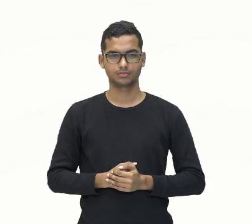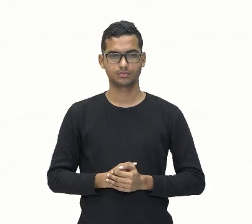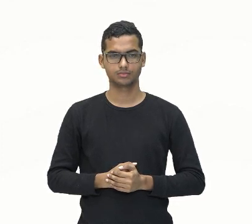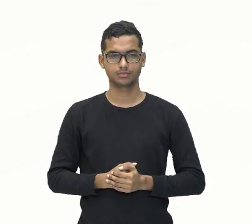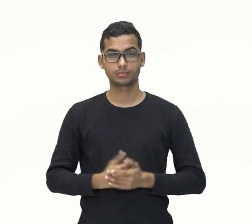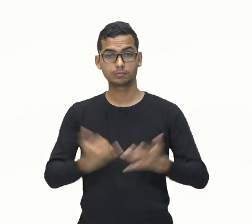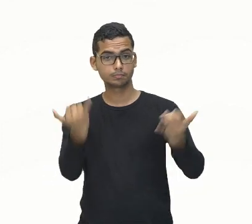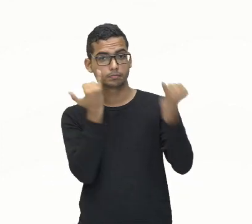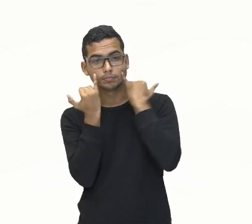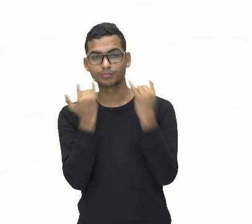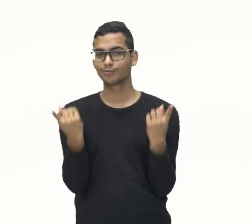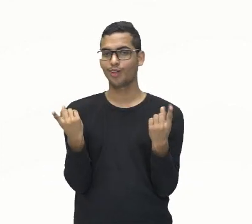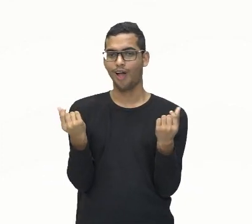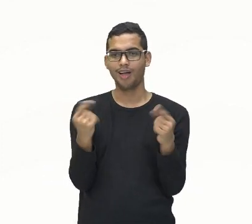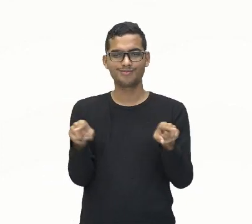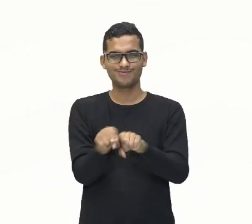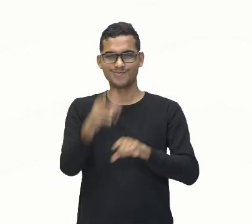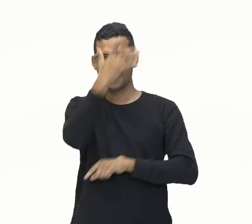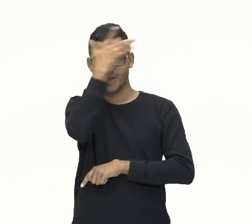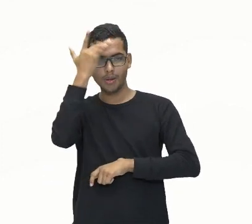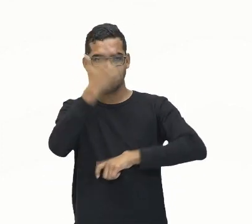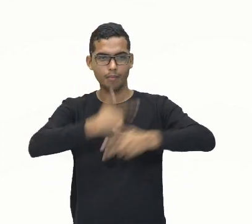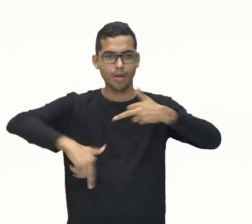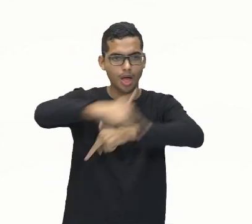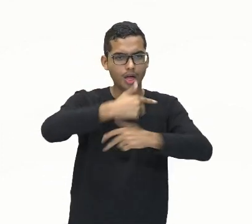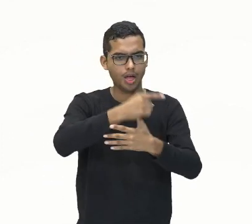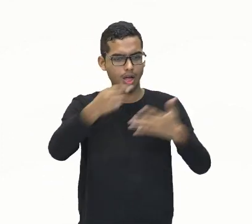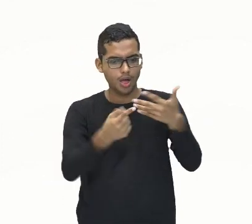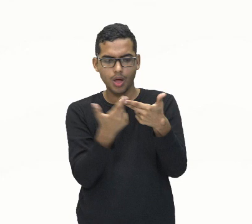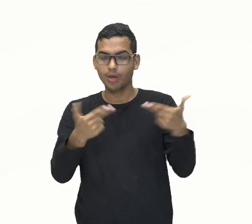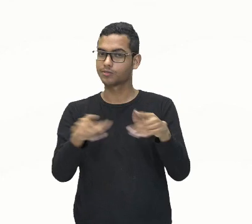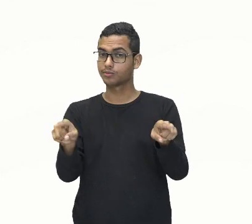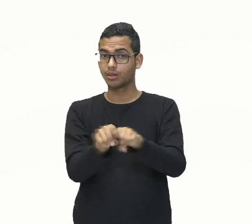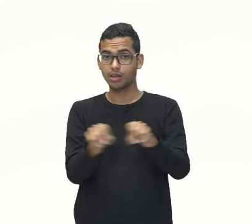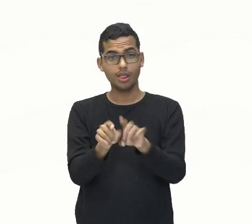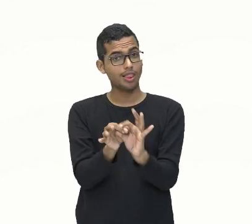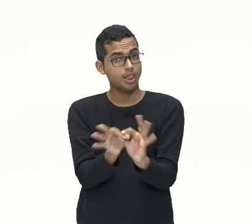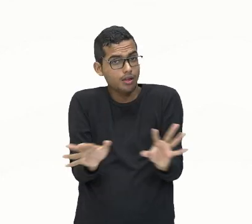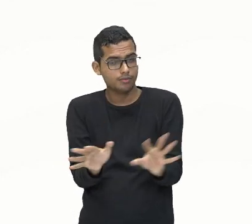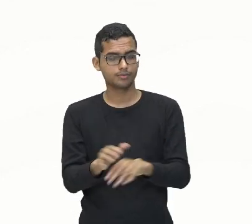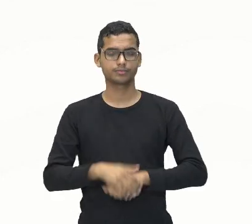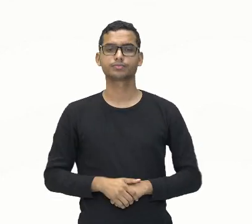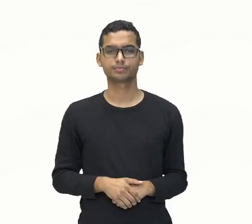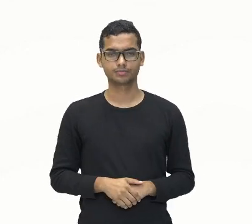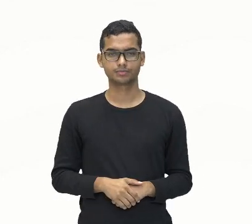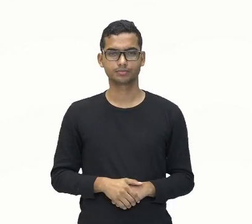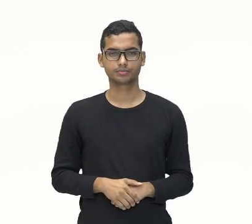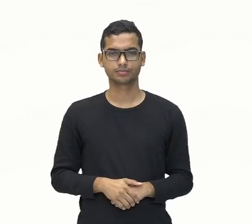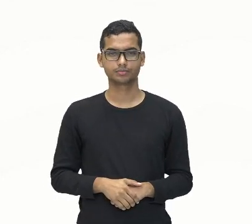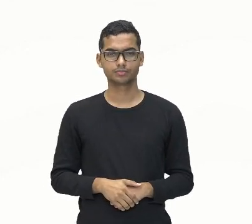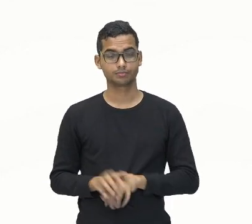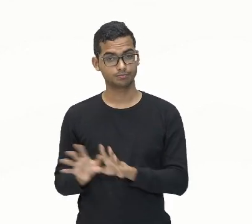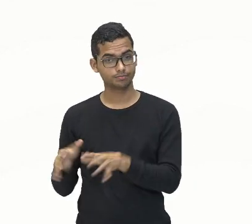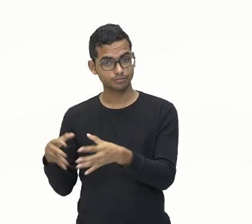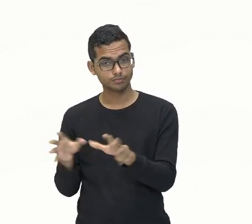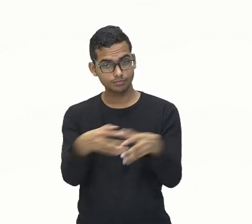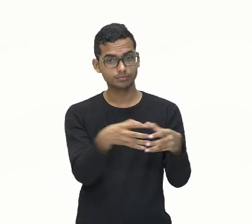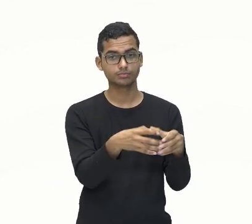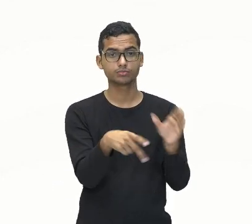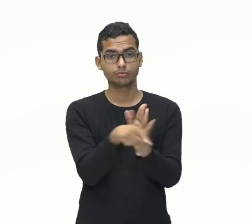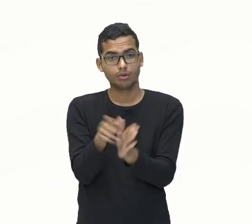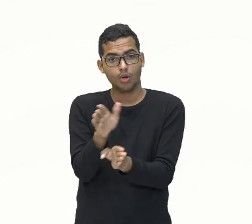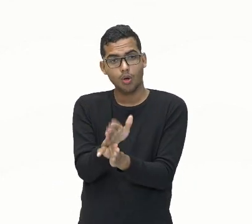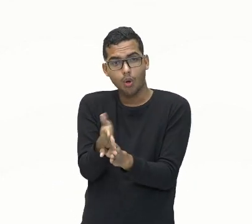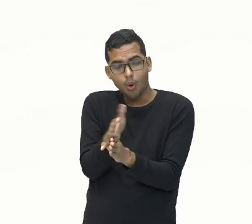Informações, capitais e bens, além do livre comércio e a circulação de pessoas. Nesses blocos, as fronteiras